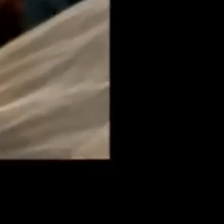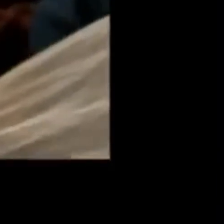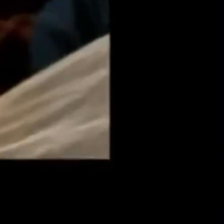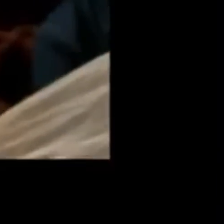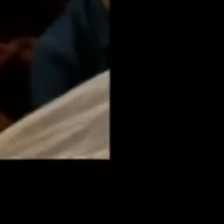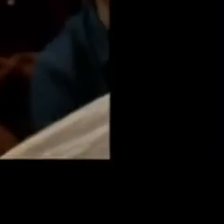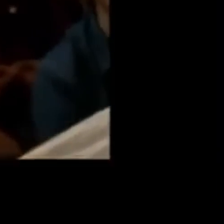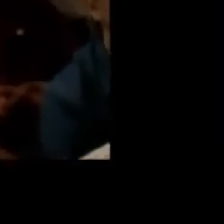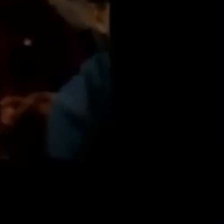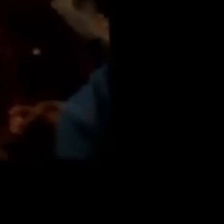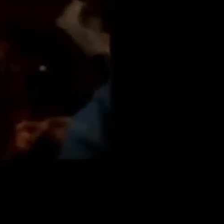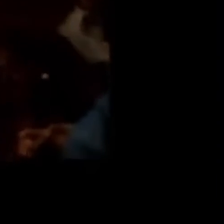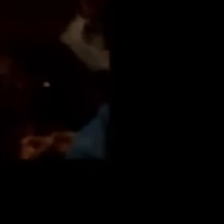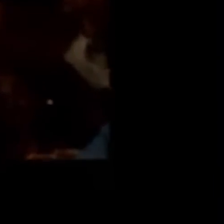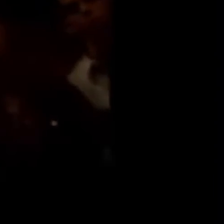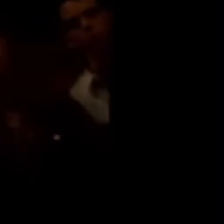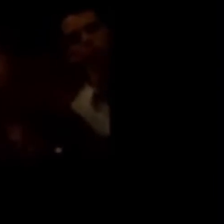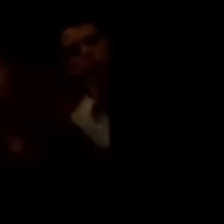Pelo